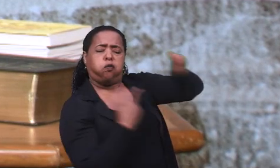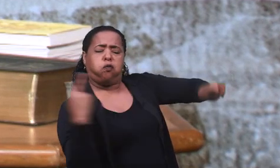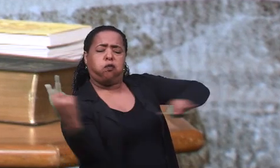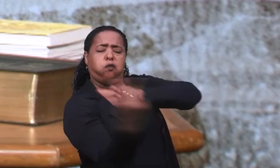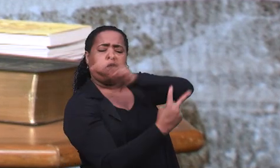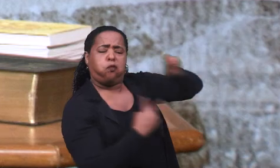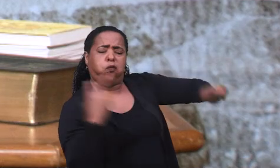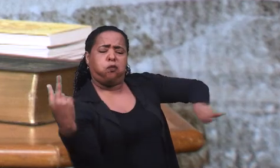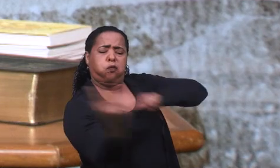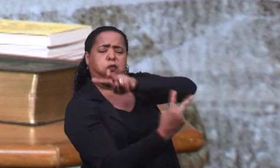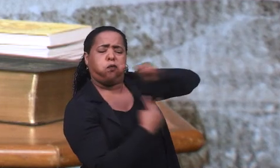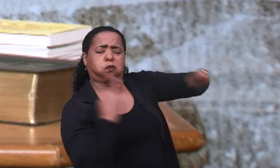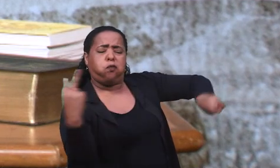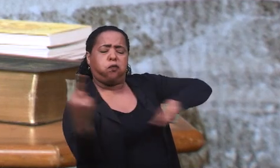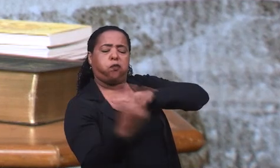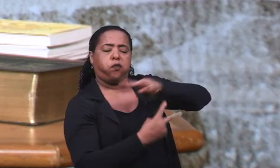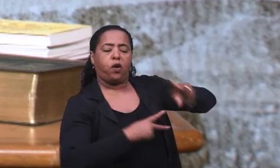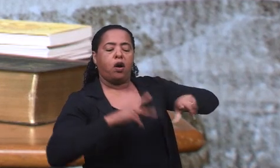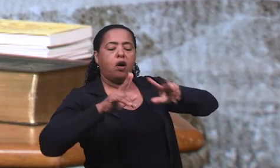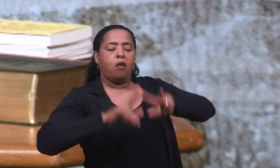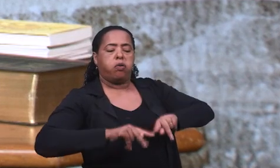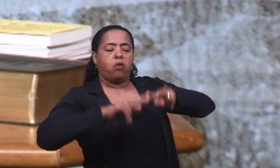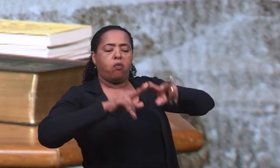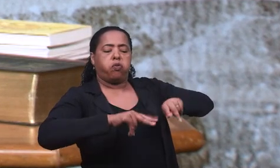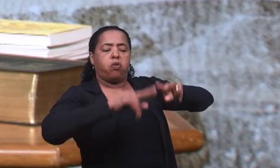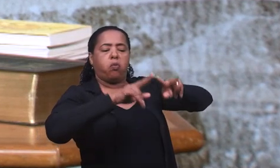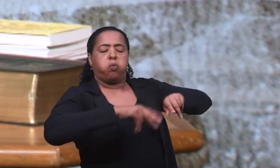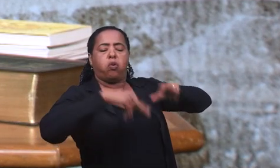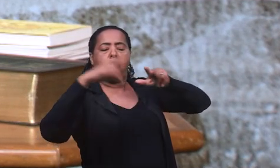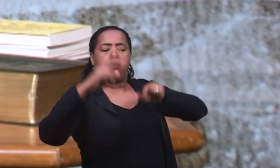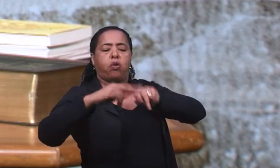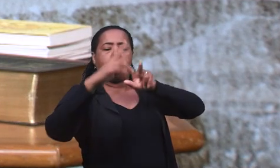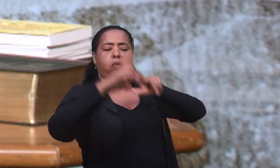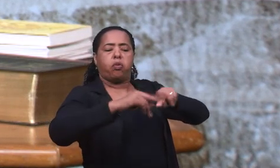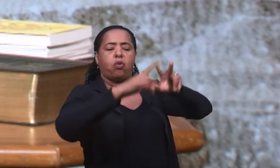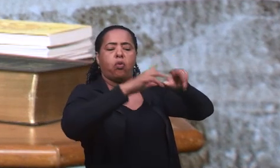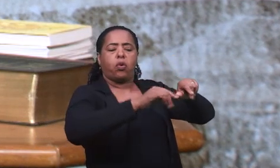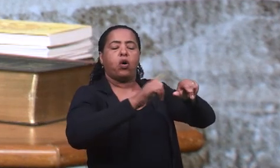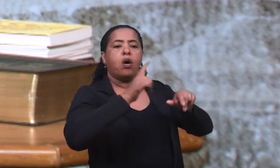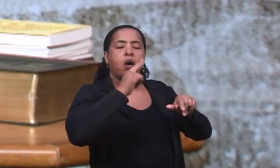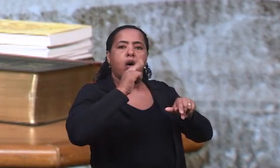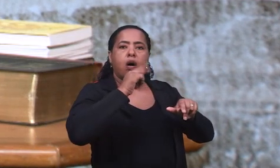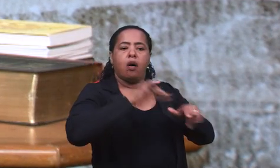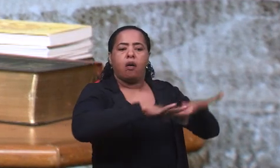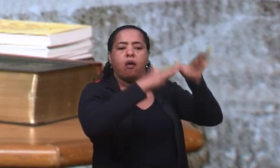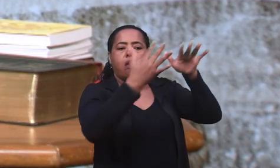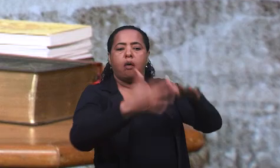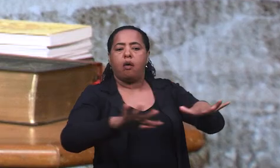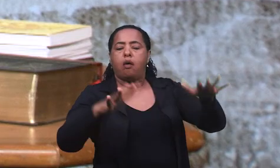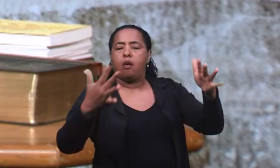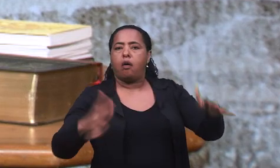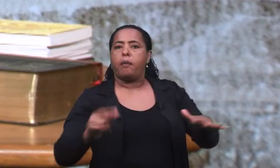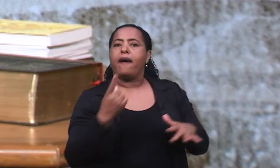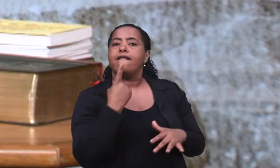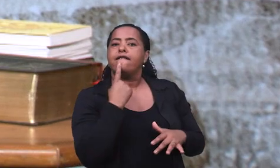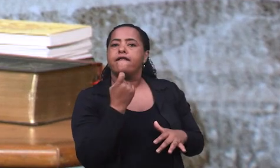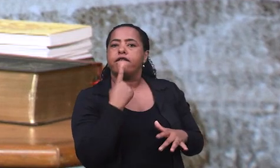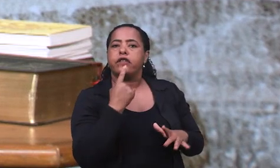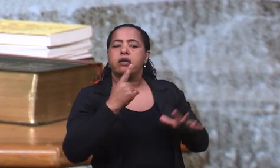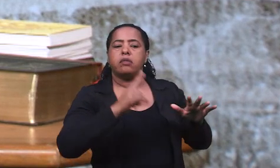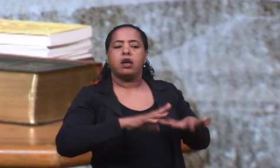qual levantou os gafanhotos e os lançou no Mar Vermelho. Nem ainda